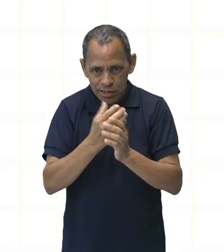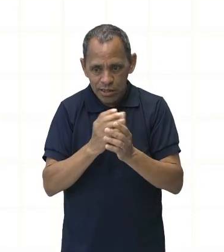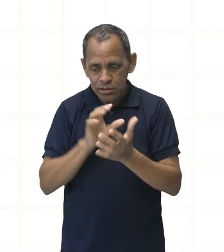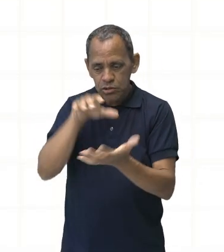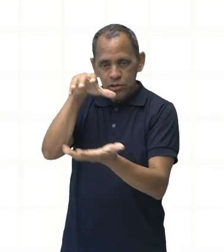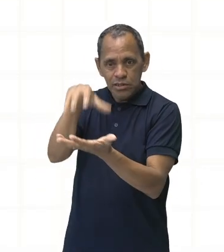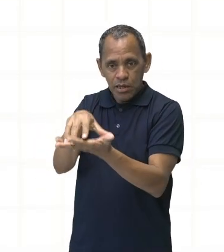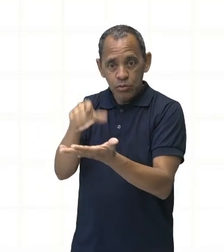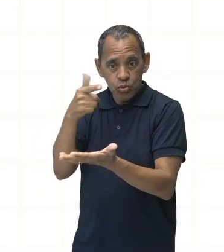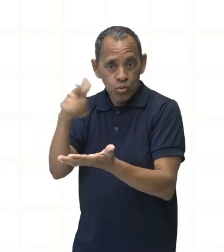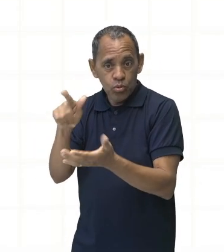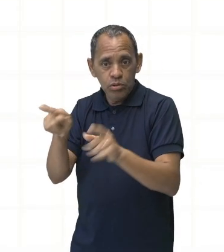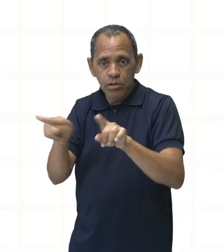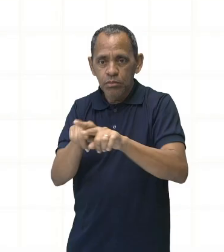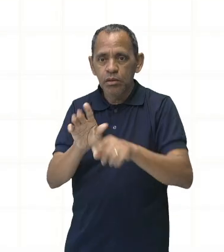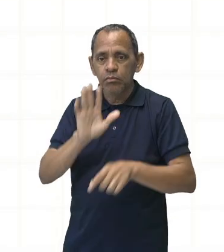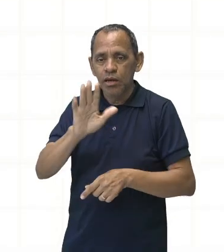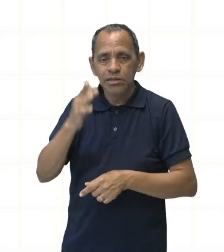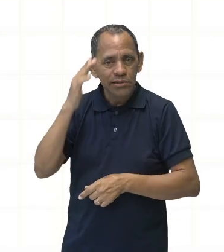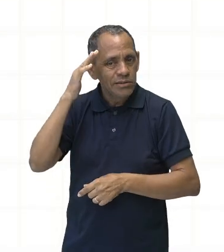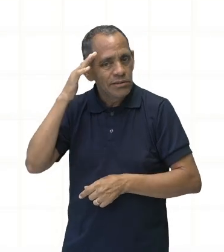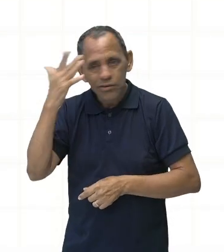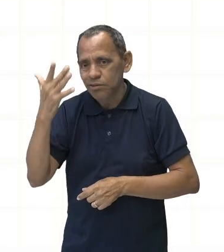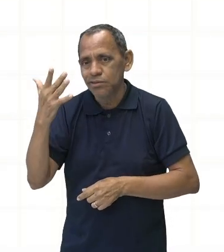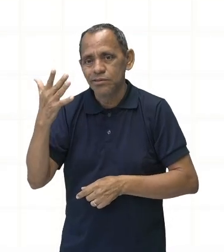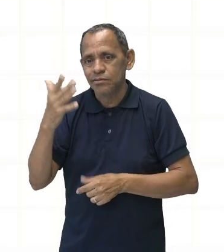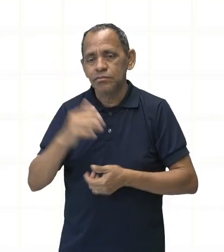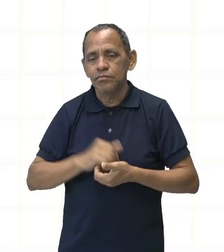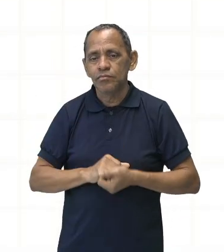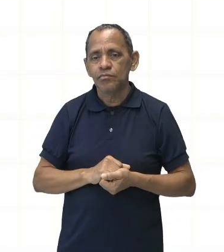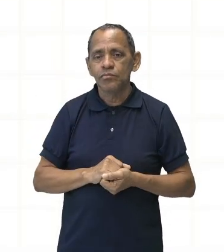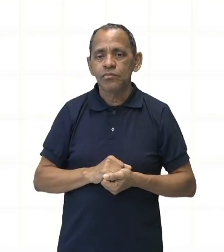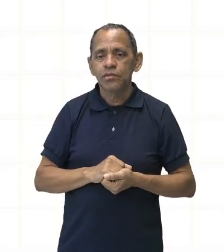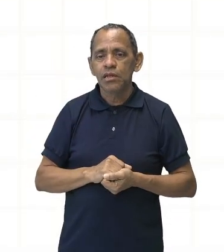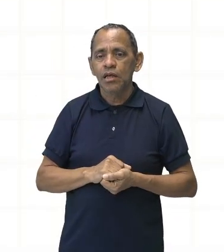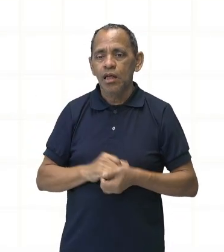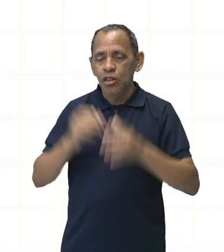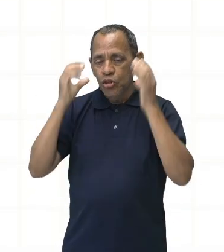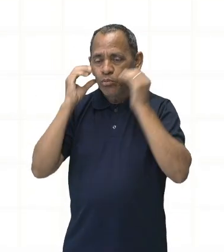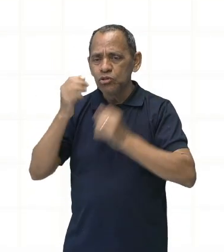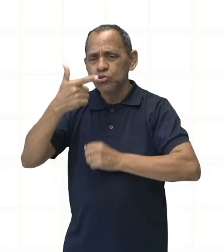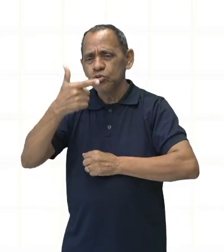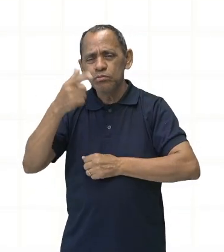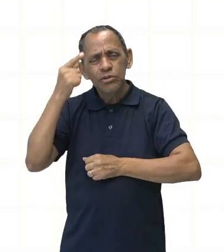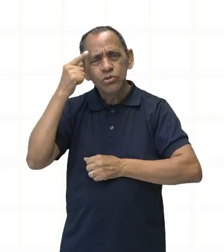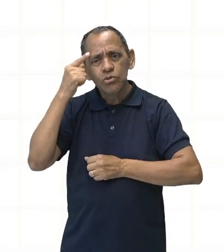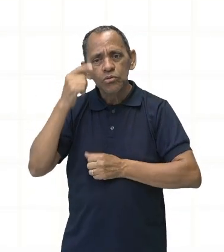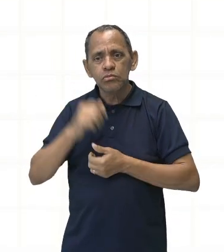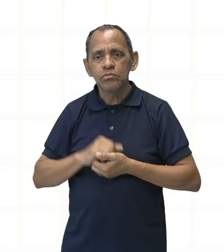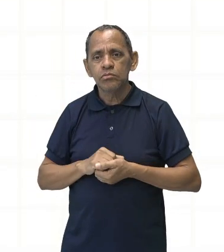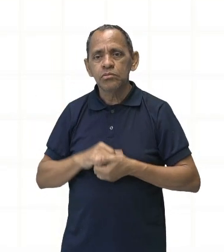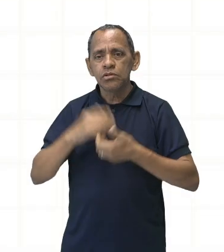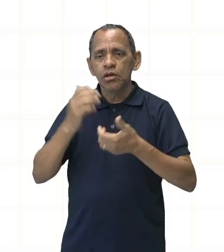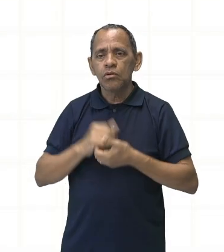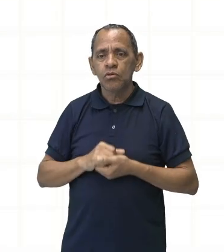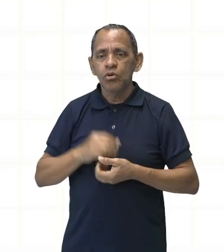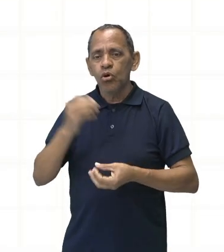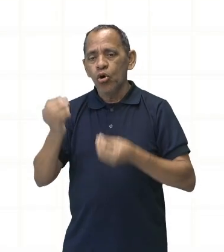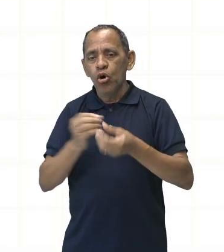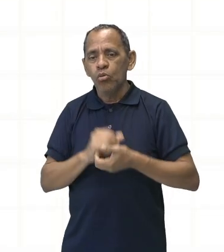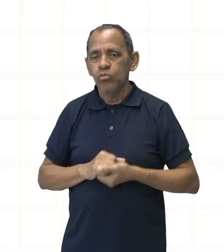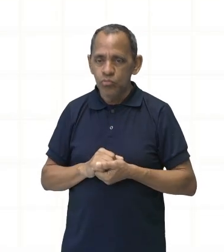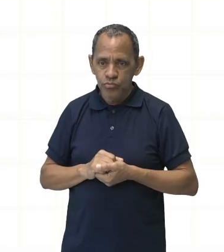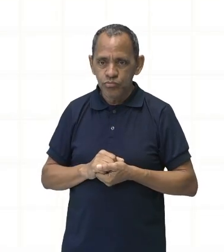gabinete, mas isso não vai acontecer. O que Dom Pedro II pensou à época, né? Bem, vamos nomear uma outra pessoa